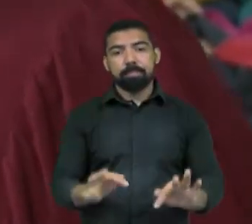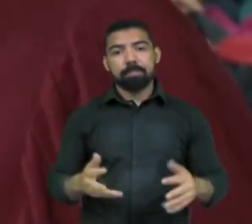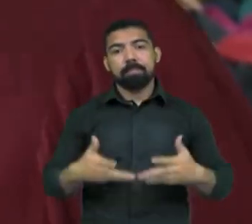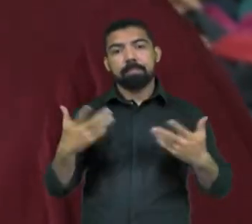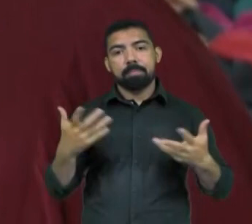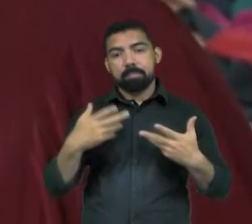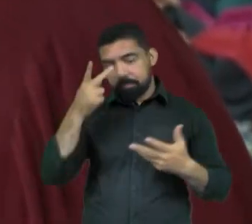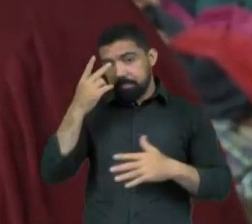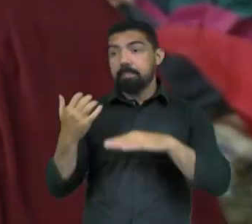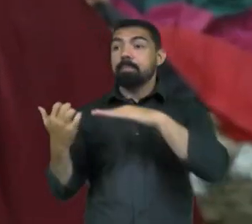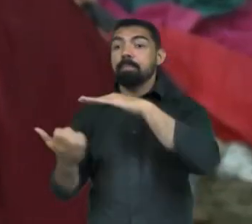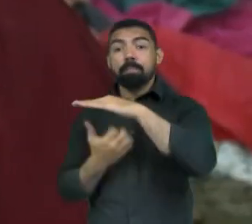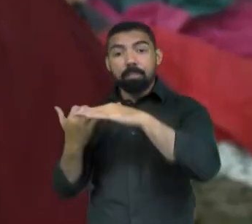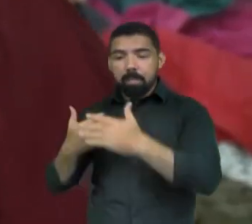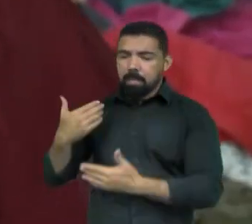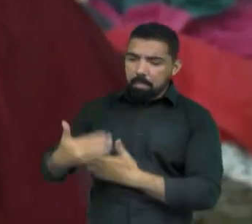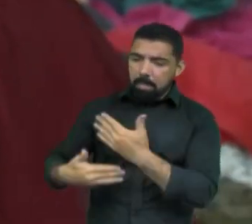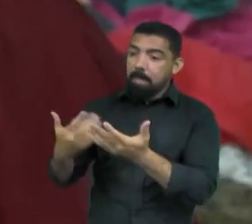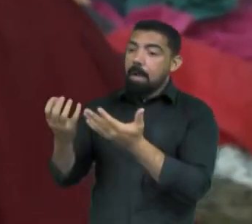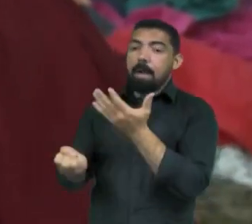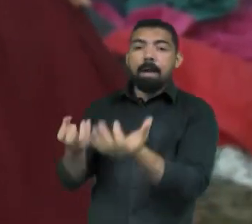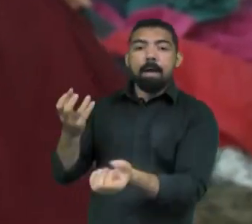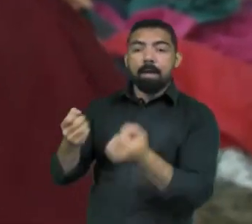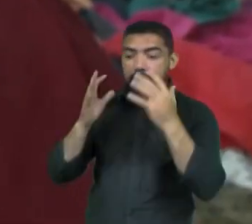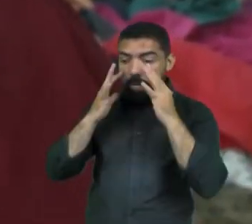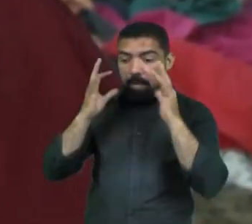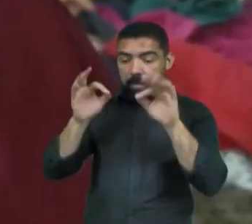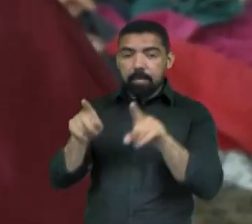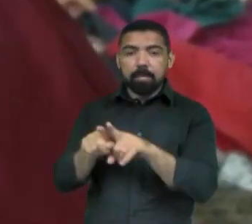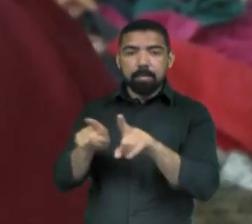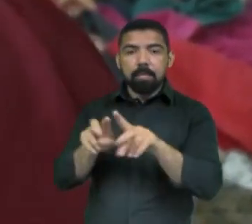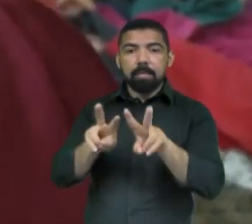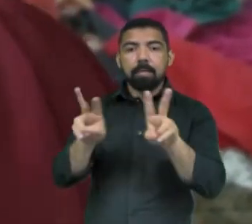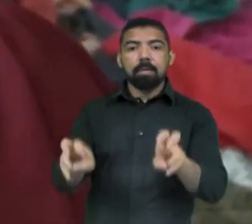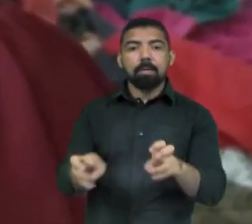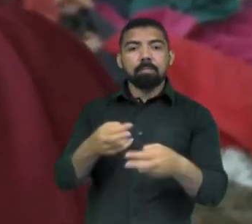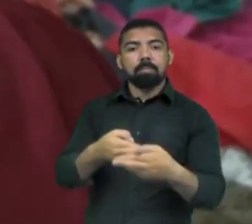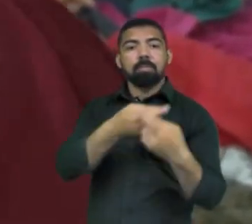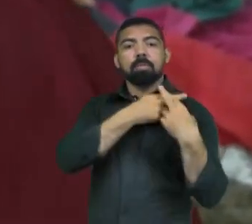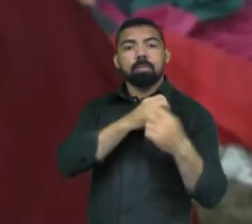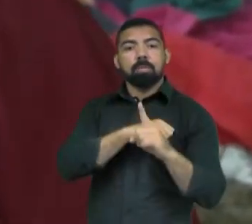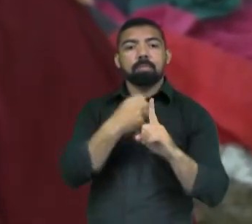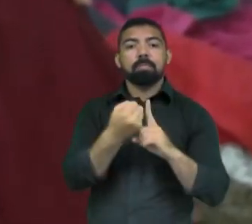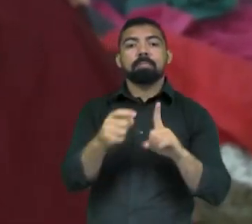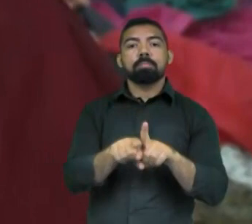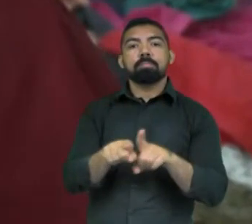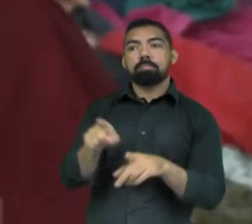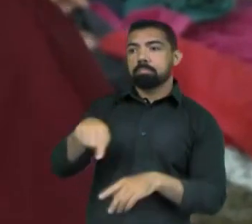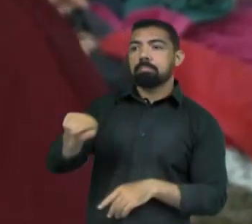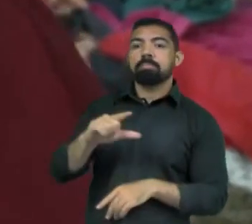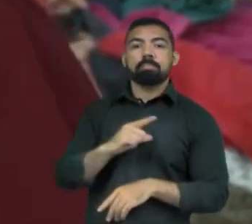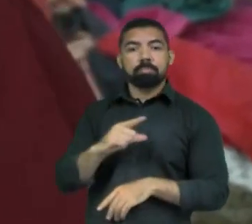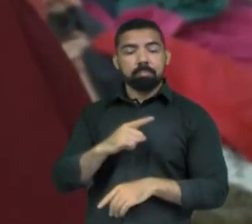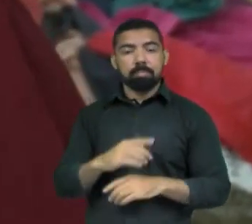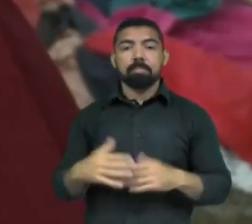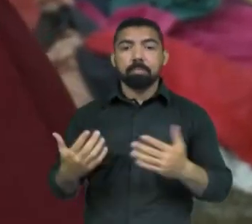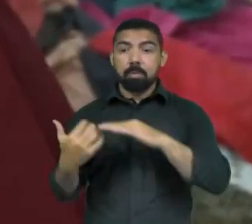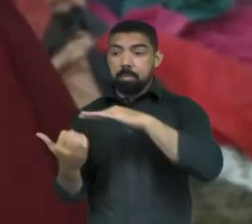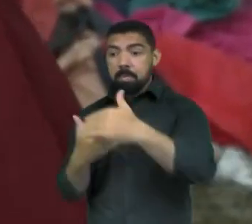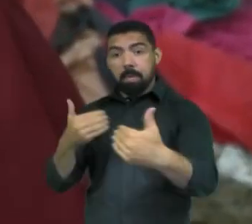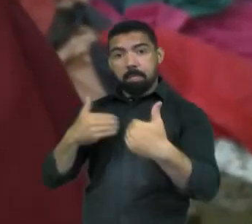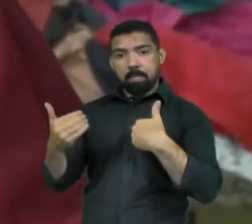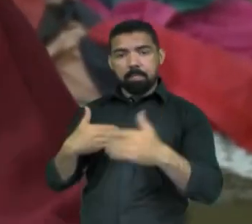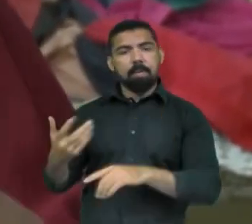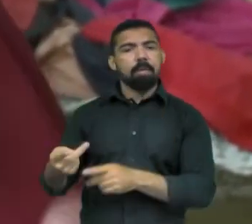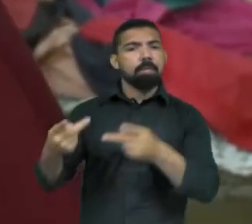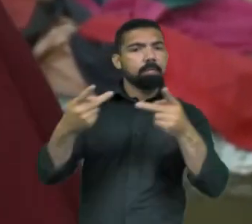as empresas estão alertas e despertas para essa questão da sua responsabilidade social. Então, os empresários nos procuram,